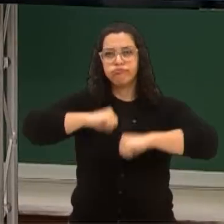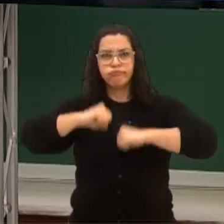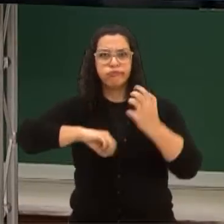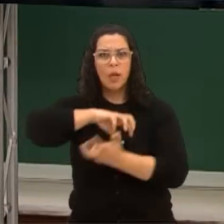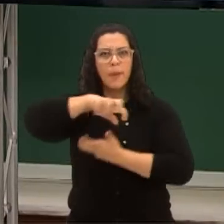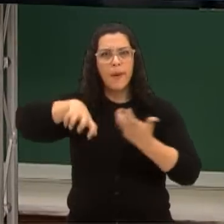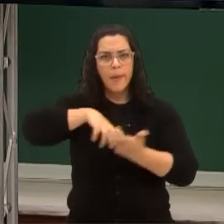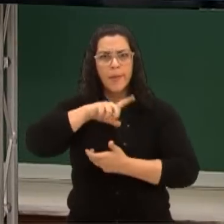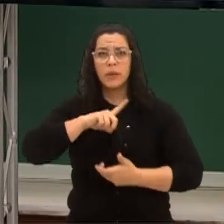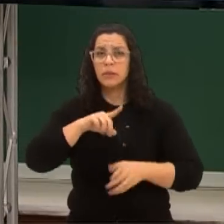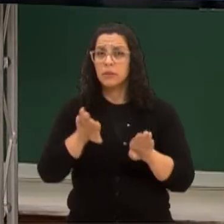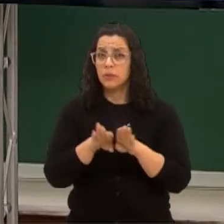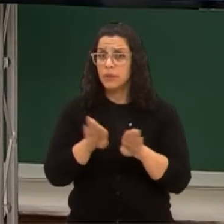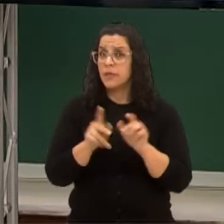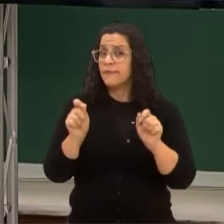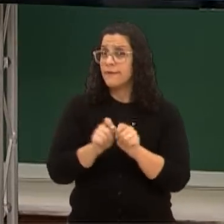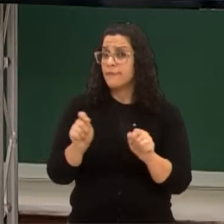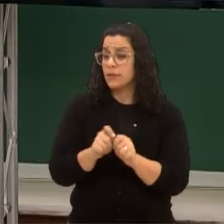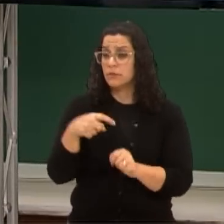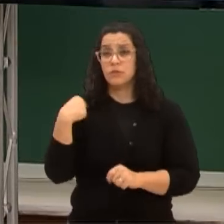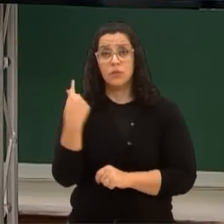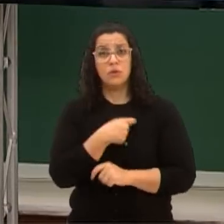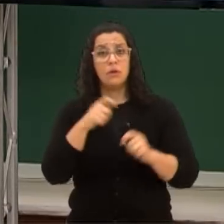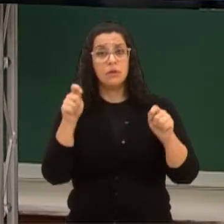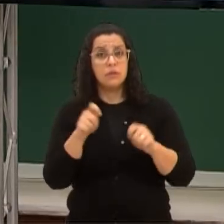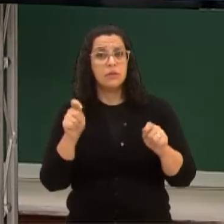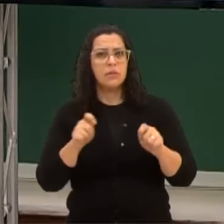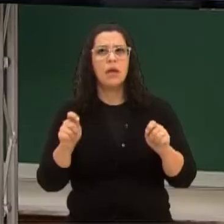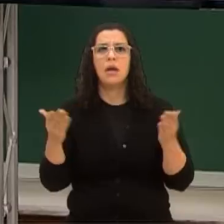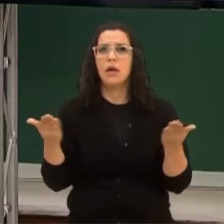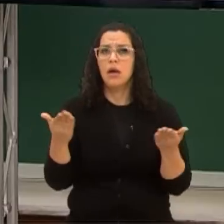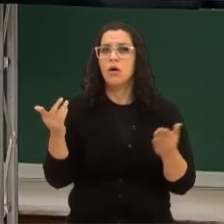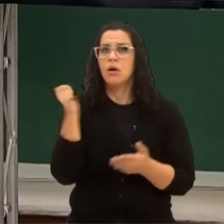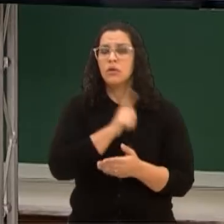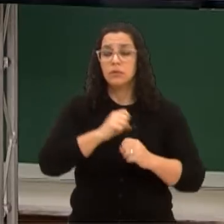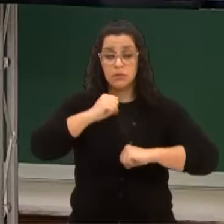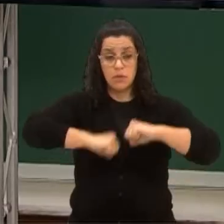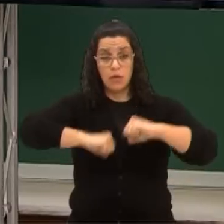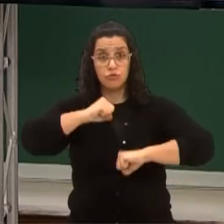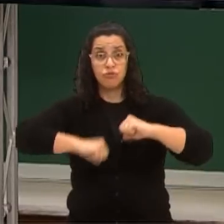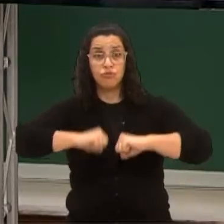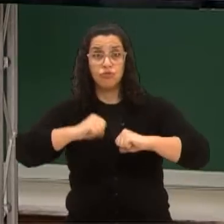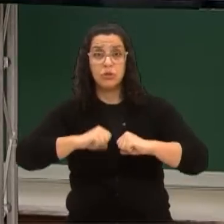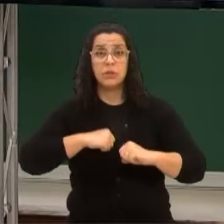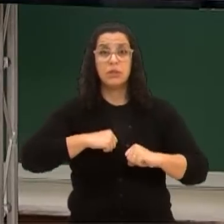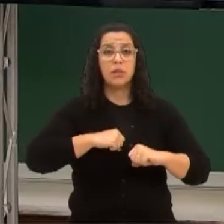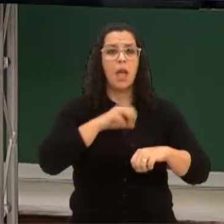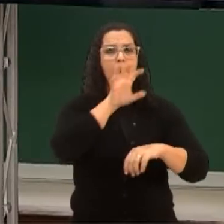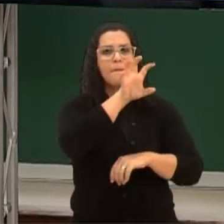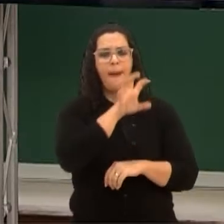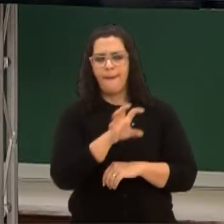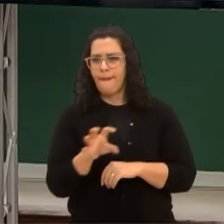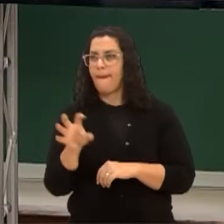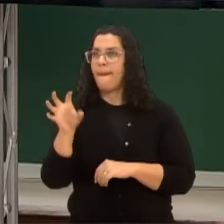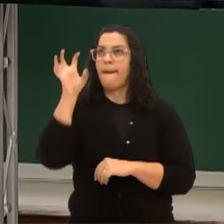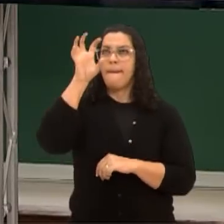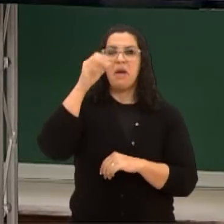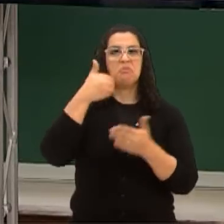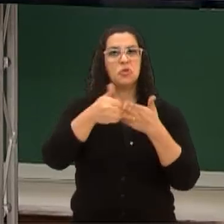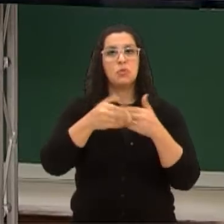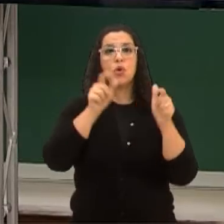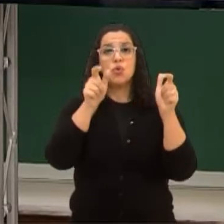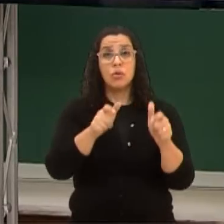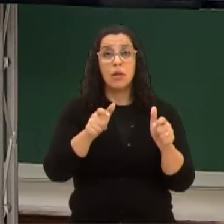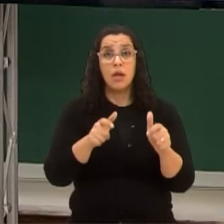da indústria fez com que houvesse também essa possibilidade das indústrias estarem instaladas em qualquer lugar. Quer dizer,